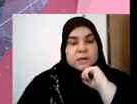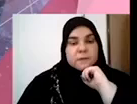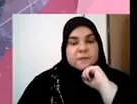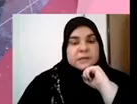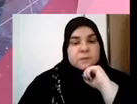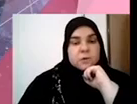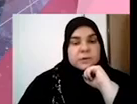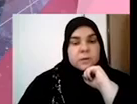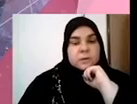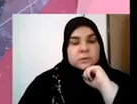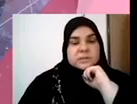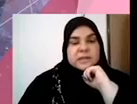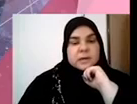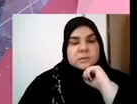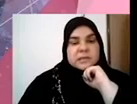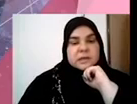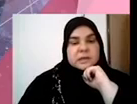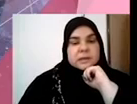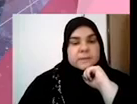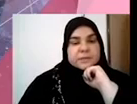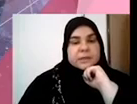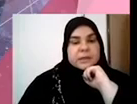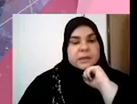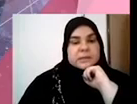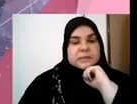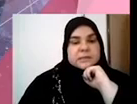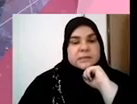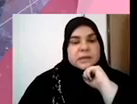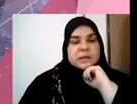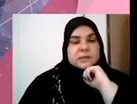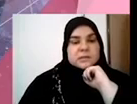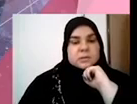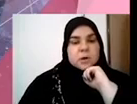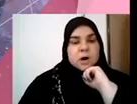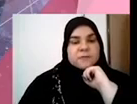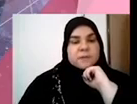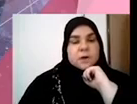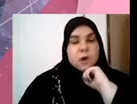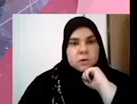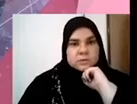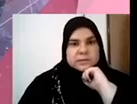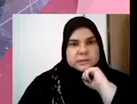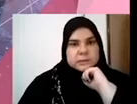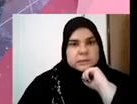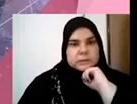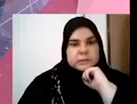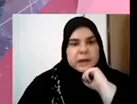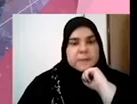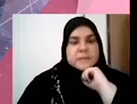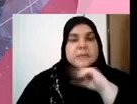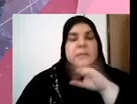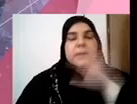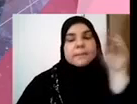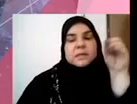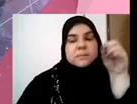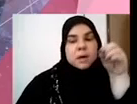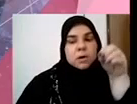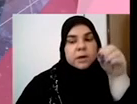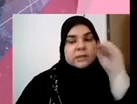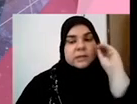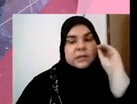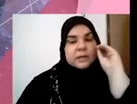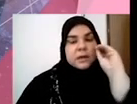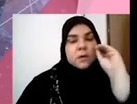Ó, o que eu faço? Eu vou contar quantos zeros tem aqui. 3, 6, 9, 11, tá? Então, é a